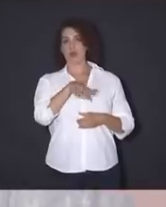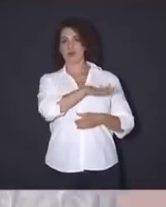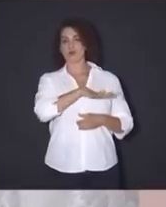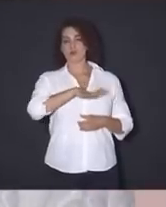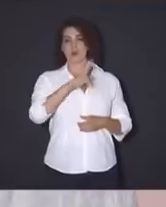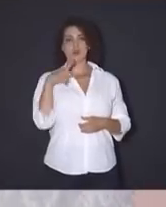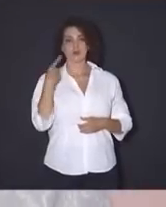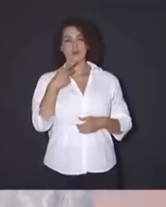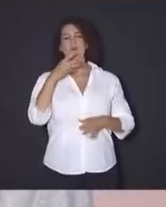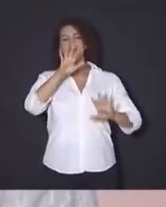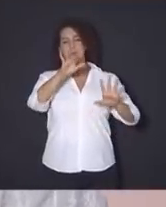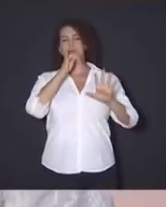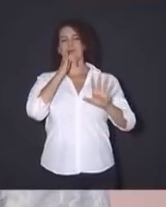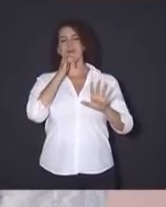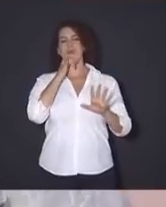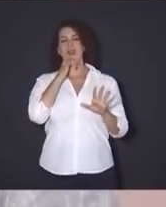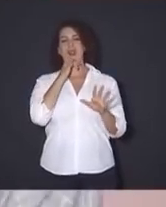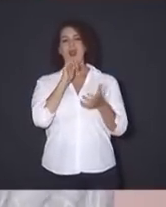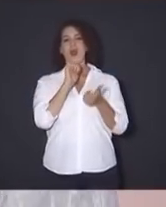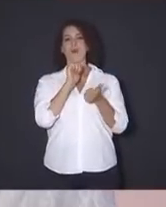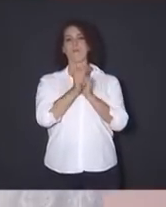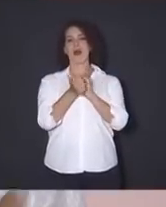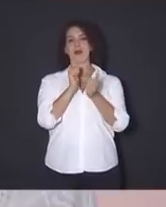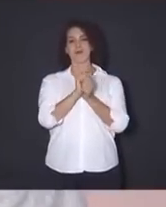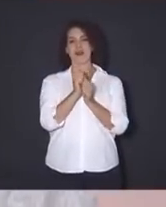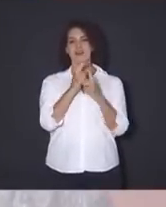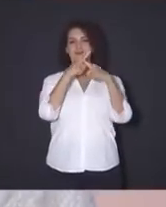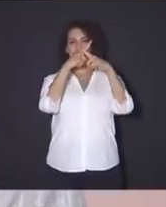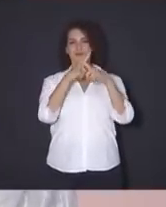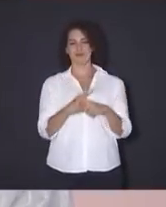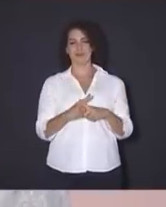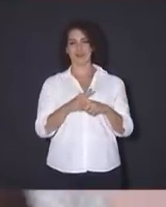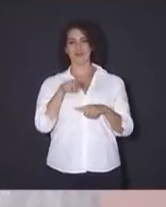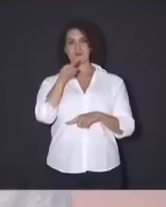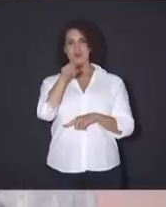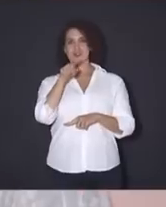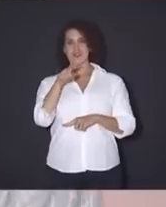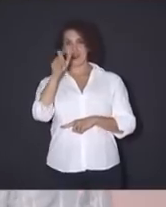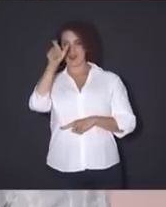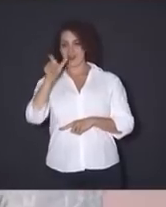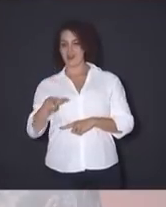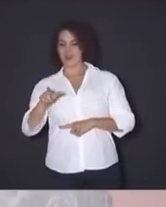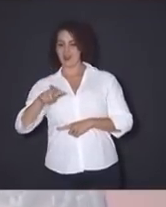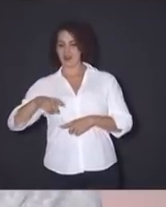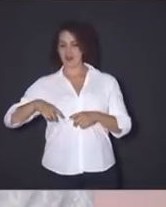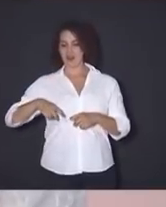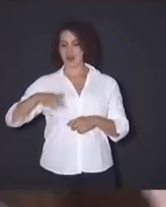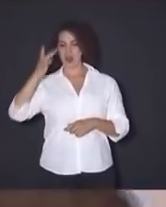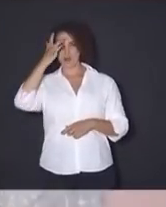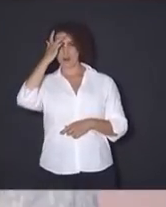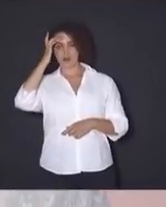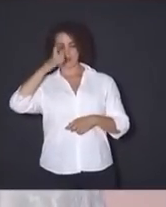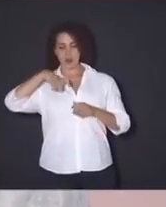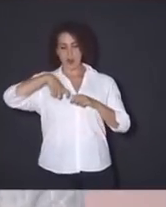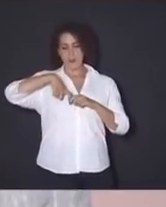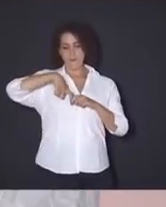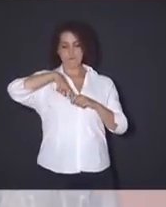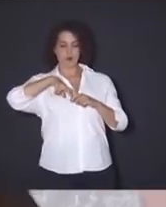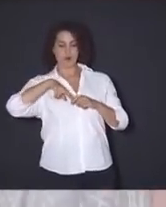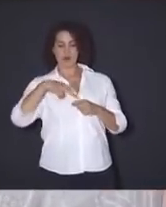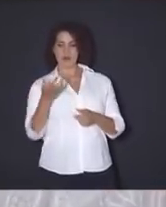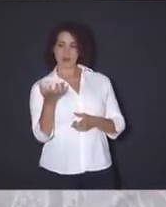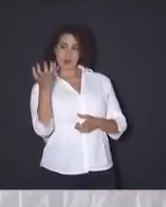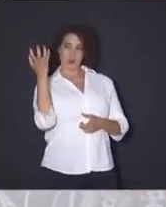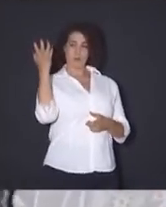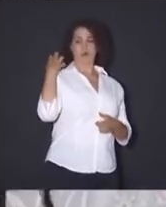diria sem perder um jogo de futebol se você o aquele jogador que a bola bate pela carla lança a bola bola bate nas suas costas